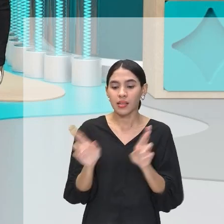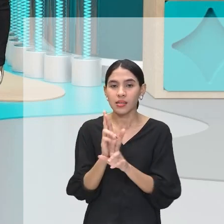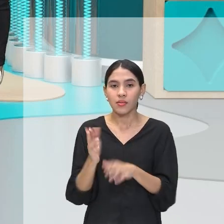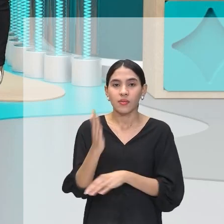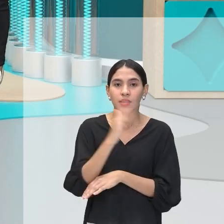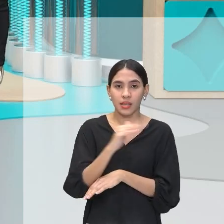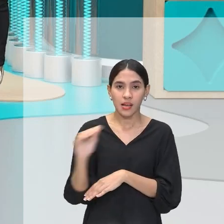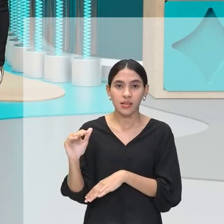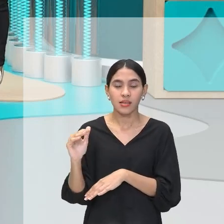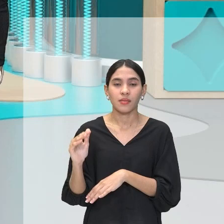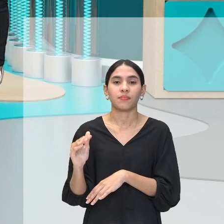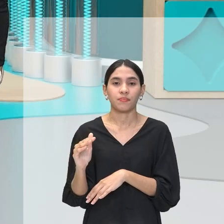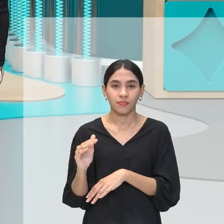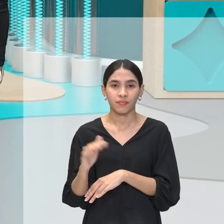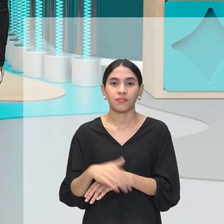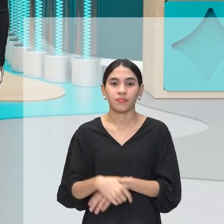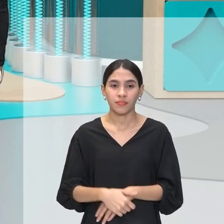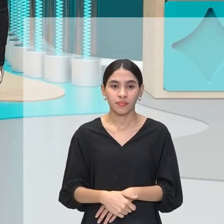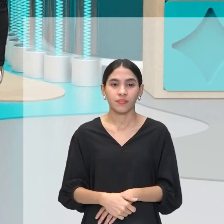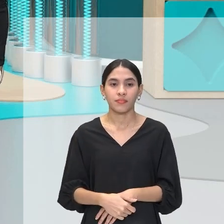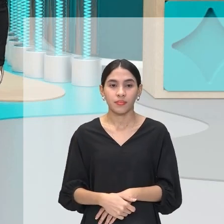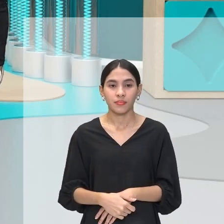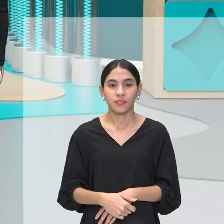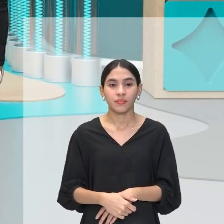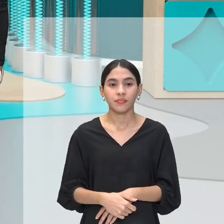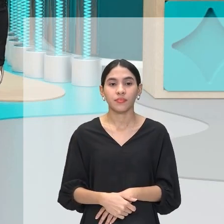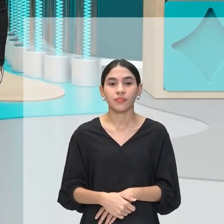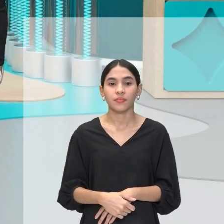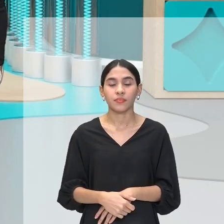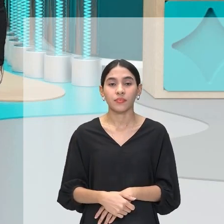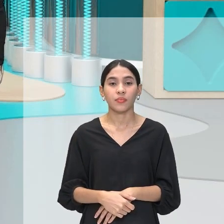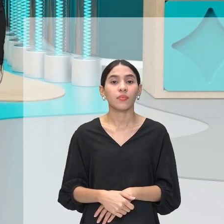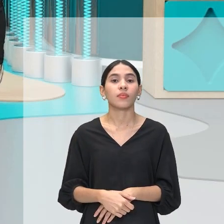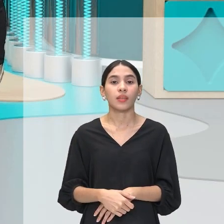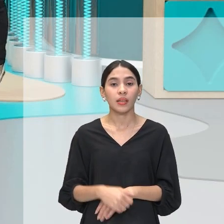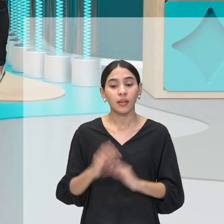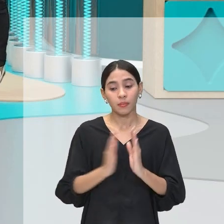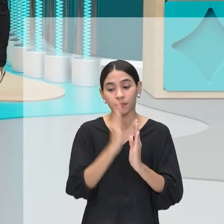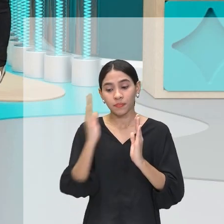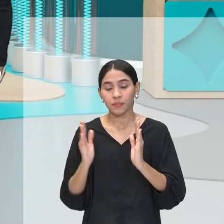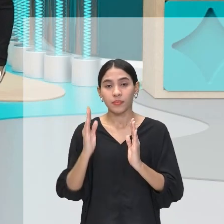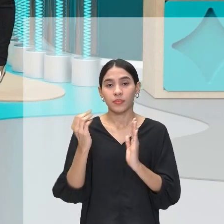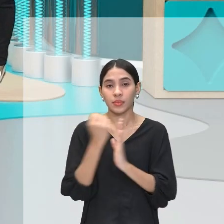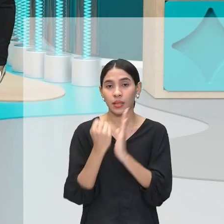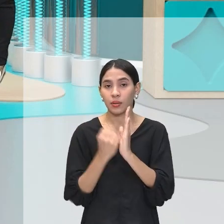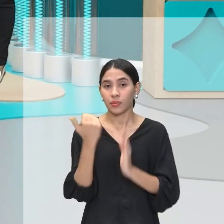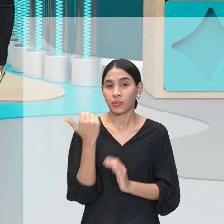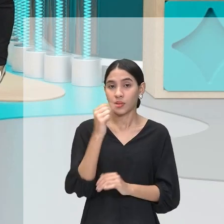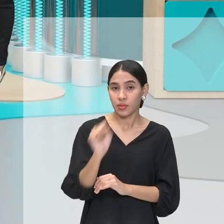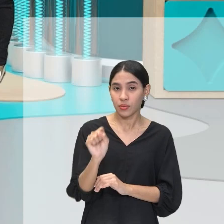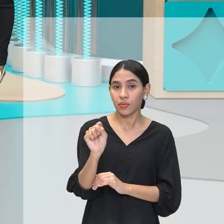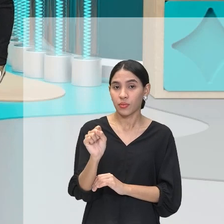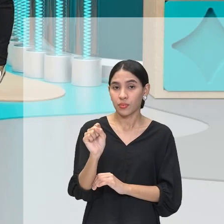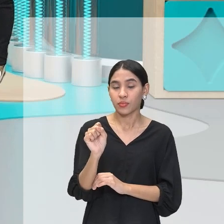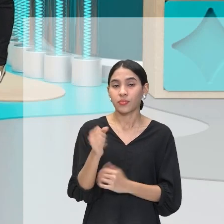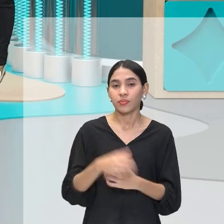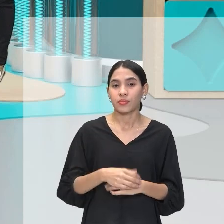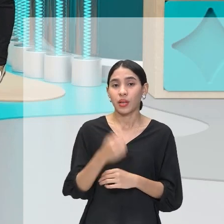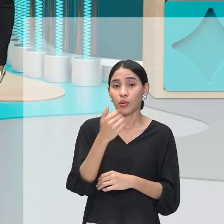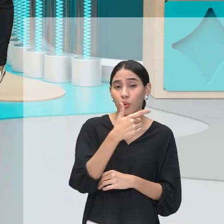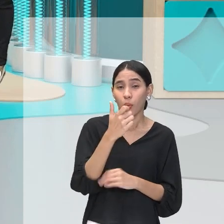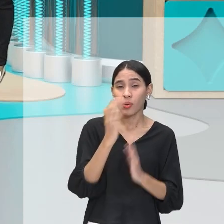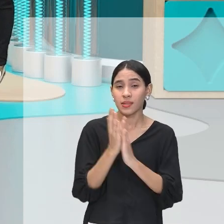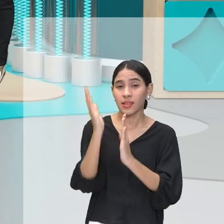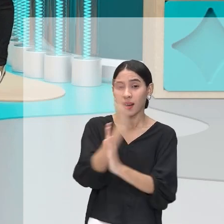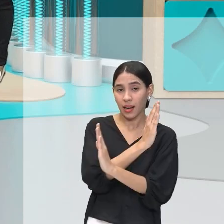é? E, seguindo adiante, foi só no século XVIII, ou seja, começamos a falar lá no século XII, Estamos no